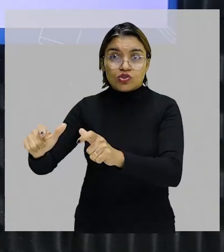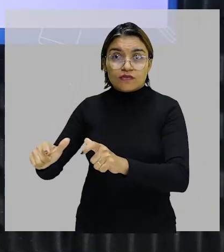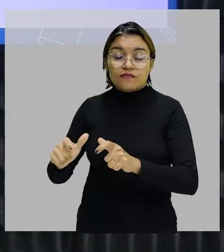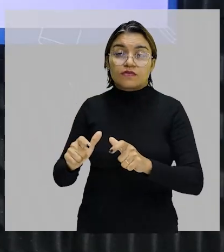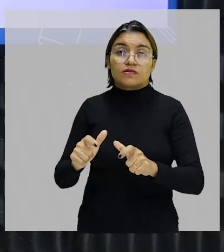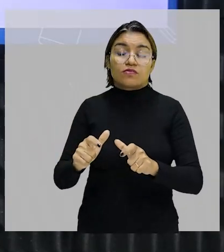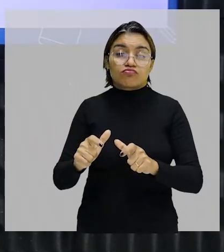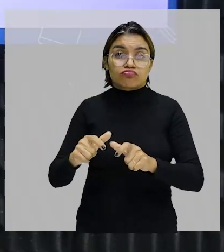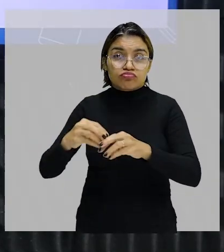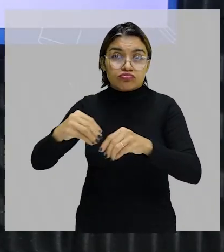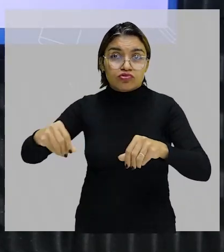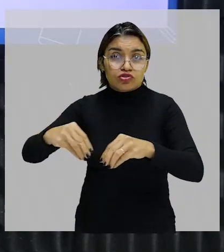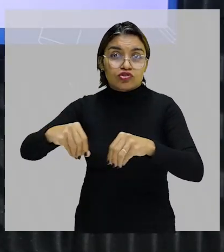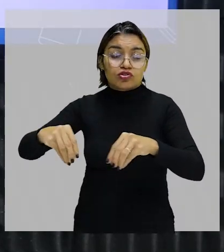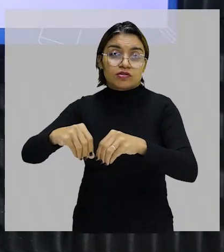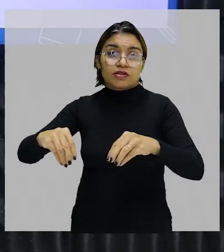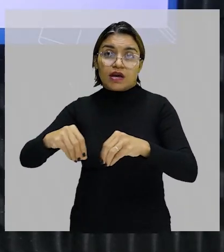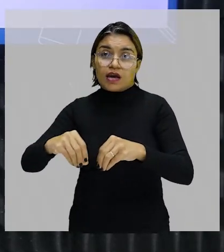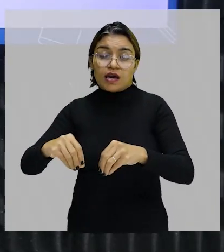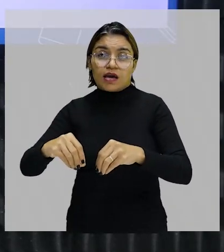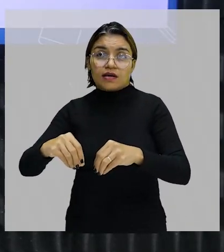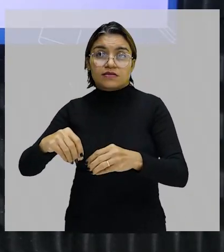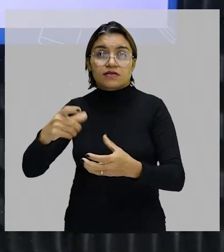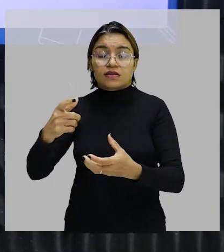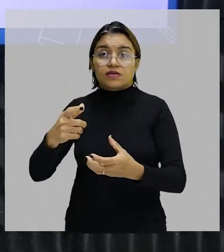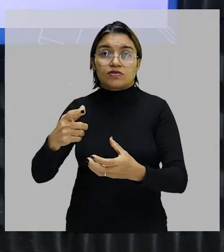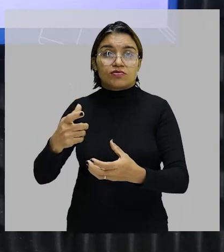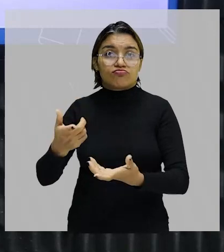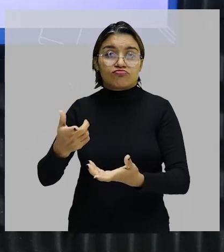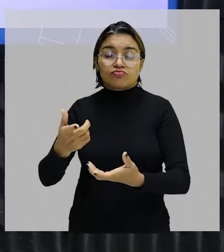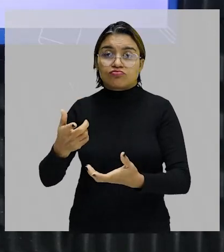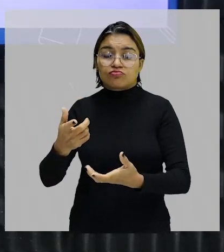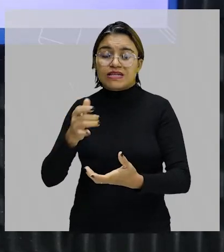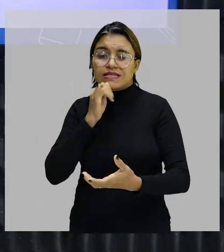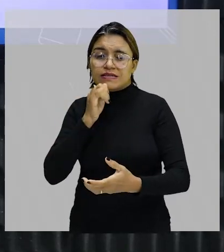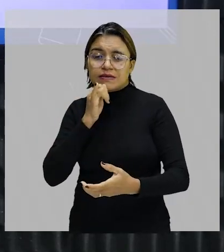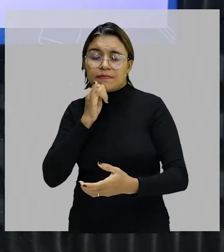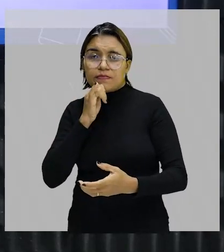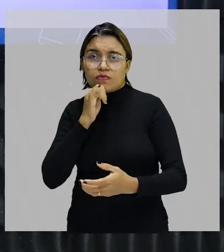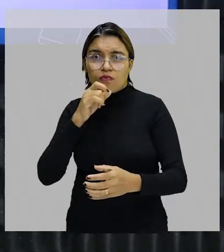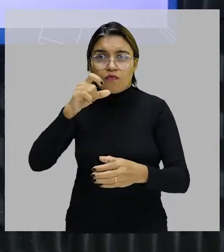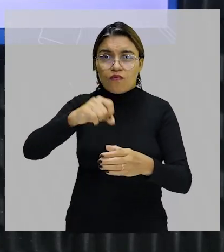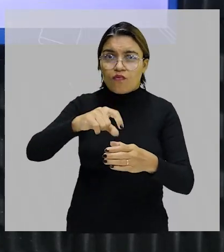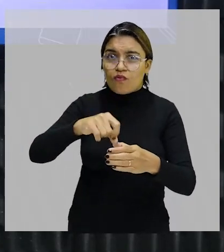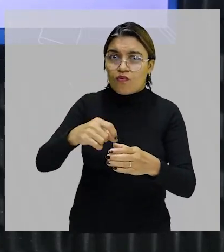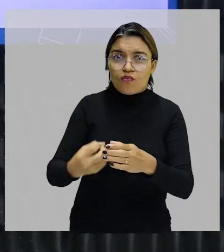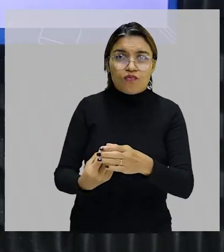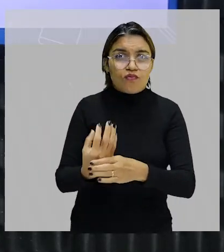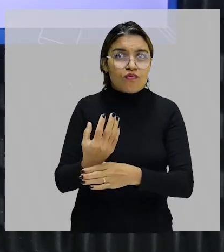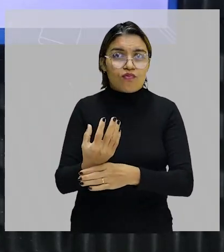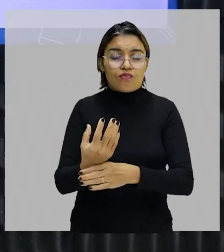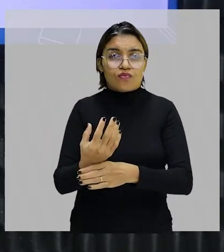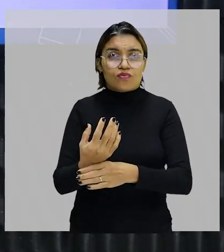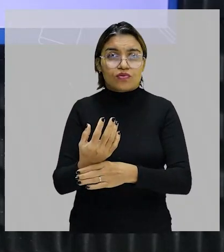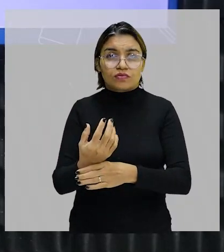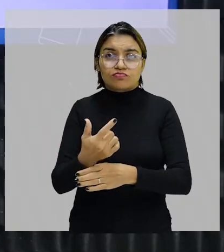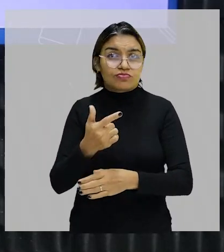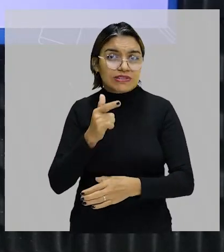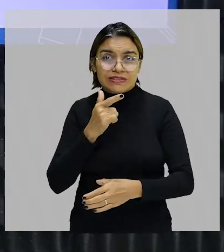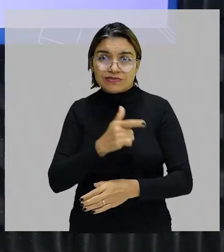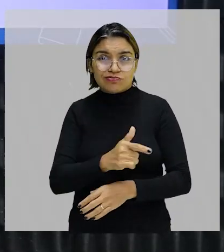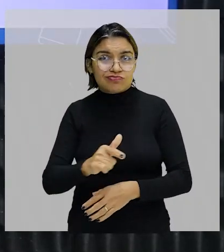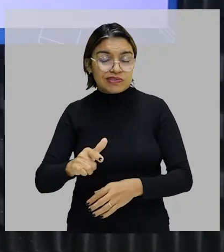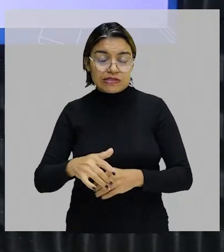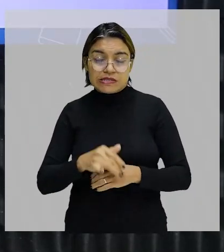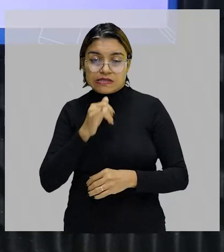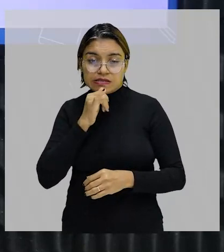e principalmente terras devolutas, terras que não têm função social. Mas muita atenção, quando eu te falo terra infértil, não é no quesito